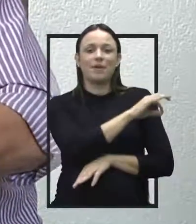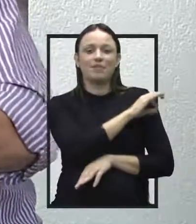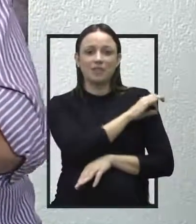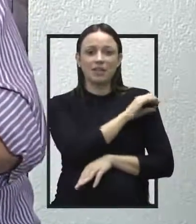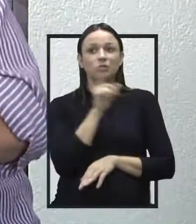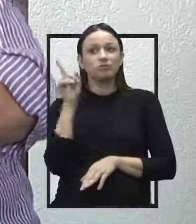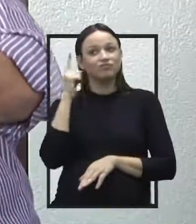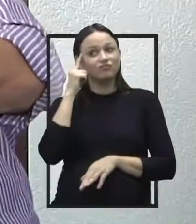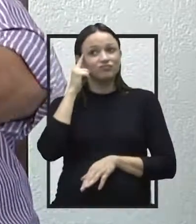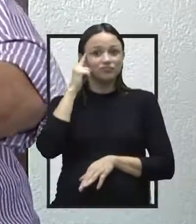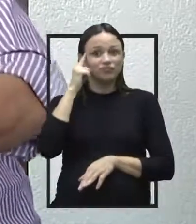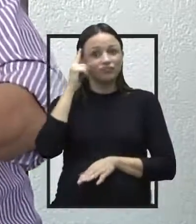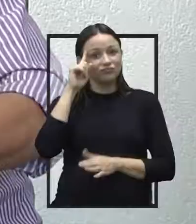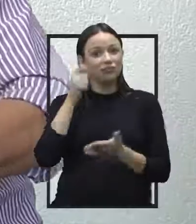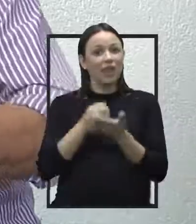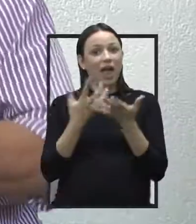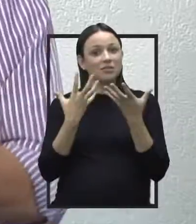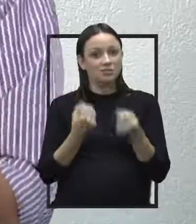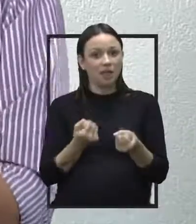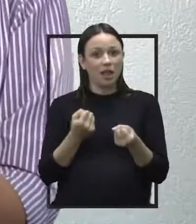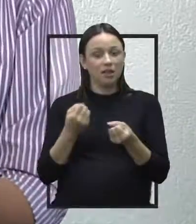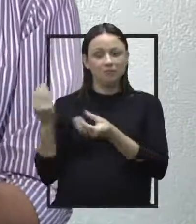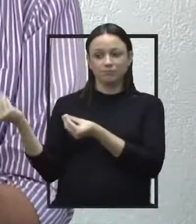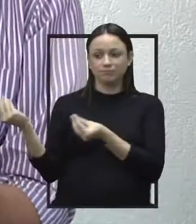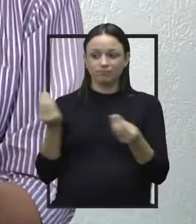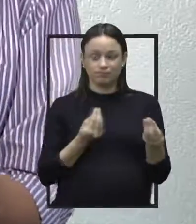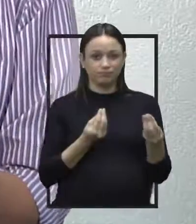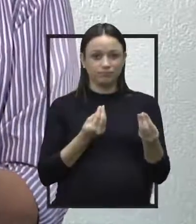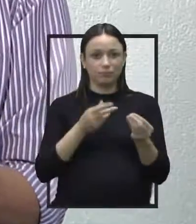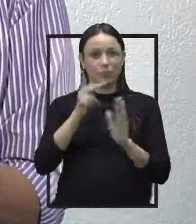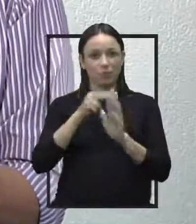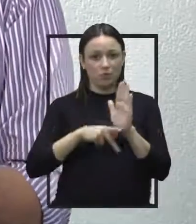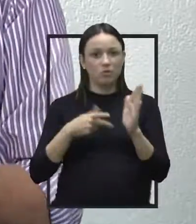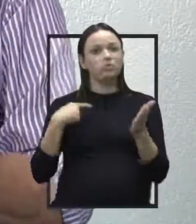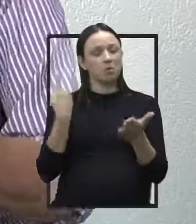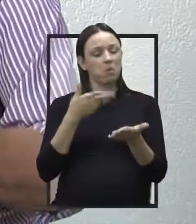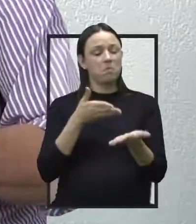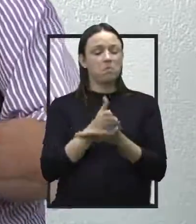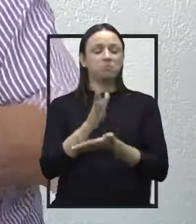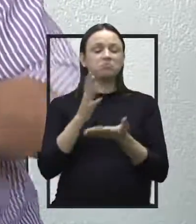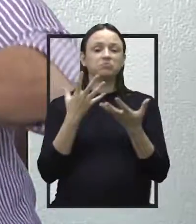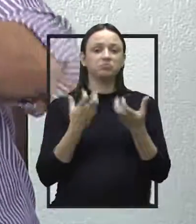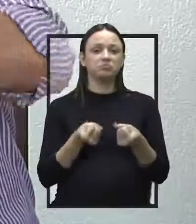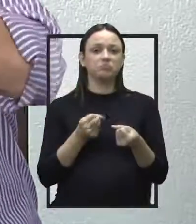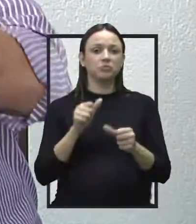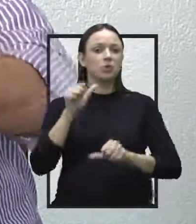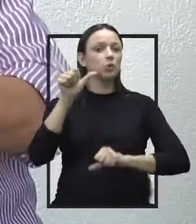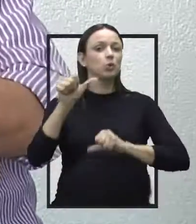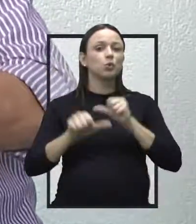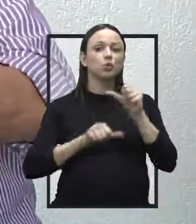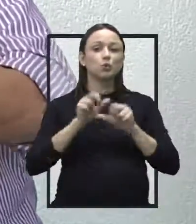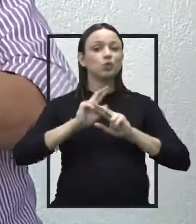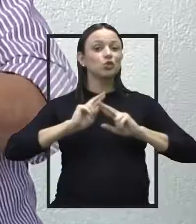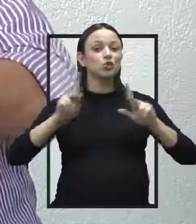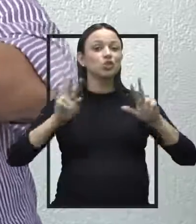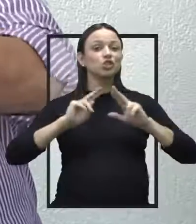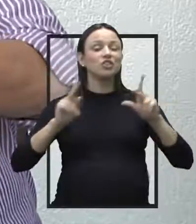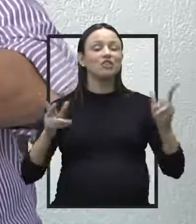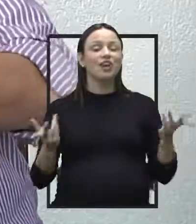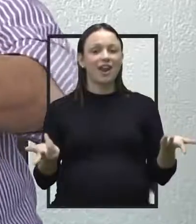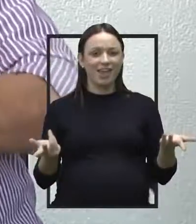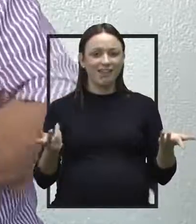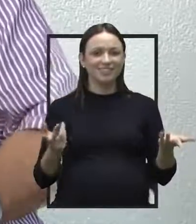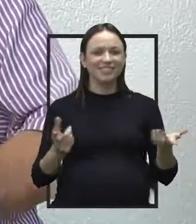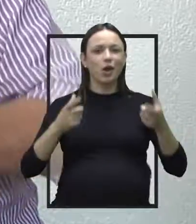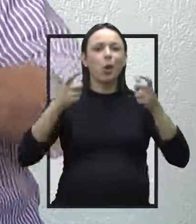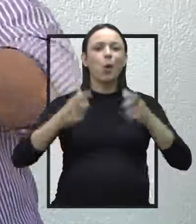seria viável, ele mandando o projeto para a Câmara, eu tenho certeza que a gente aprovaria e a gente vai ter uma mudança diferente